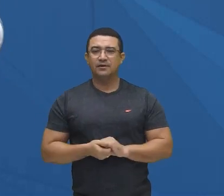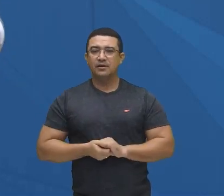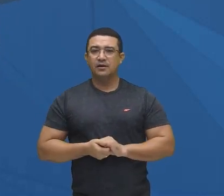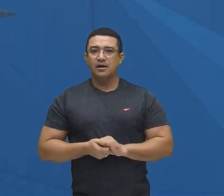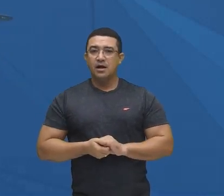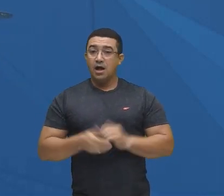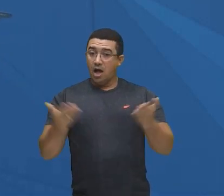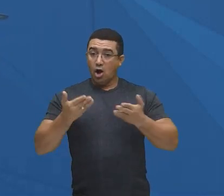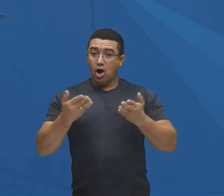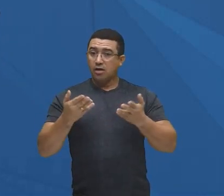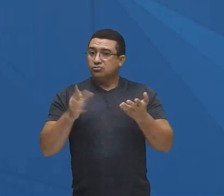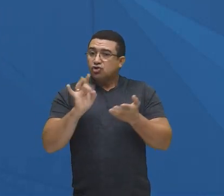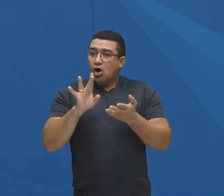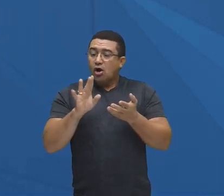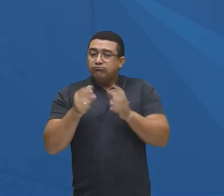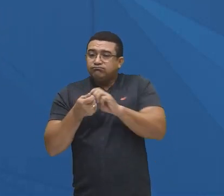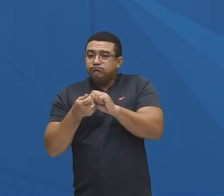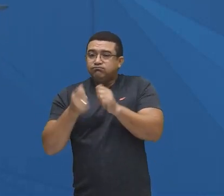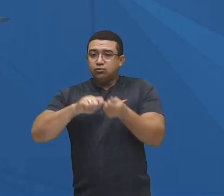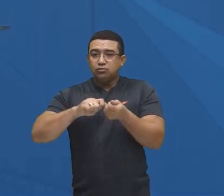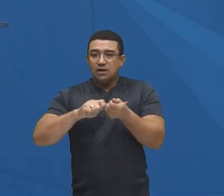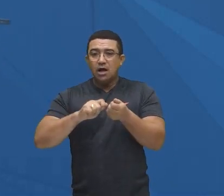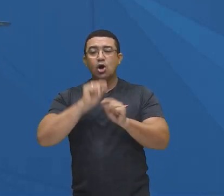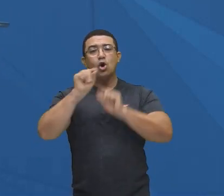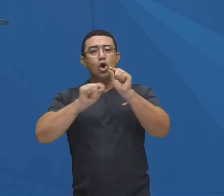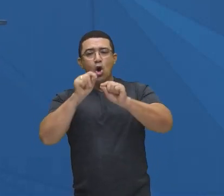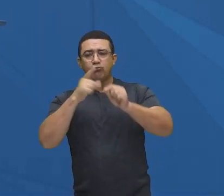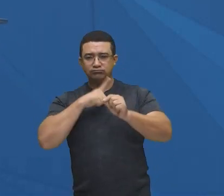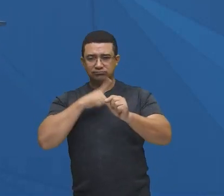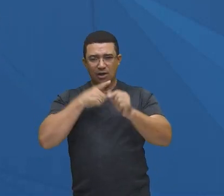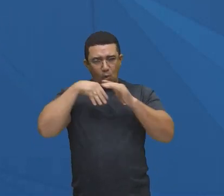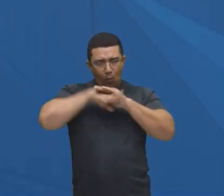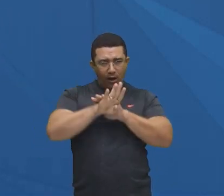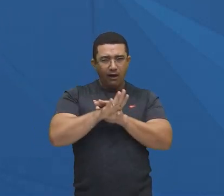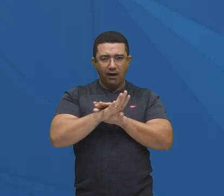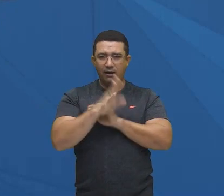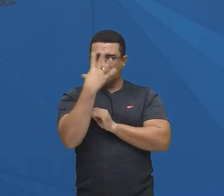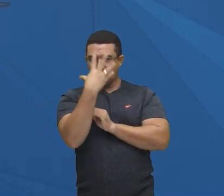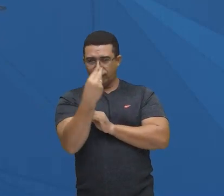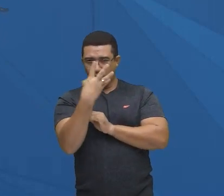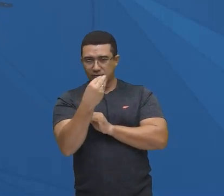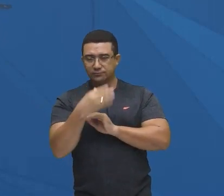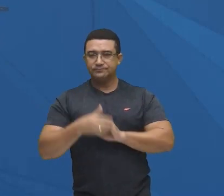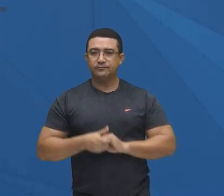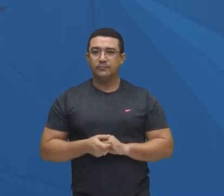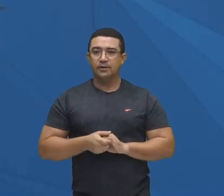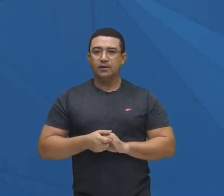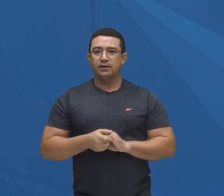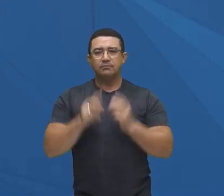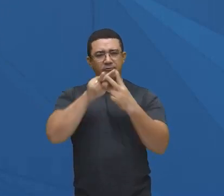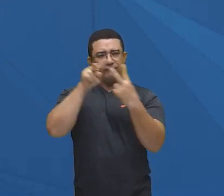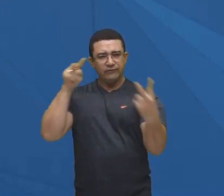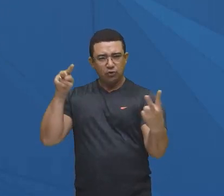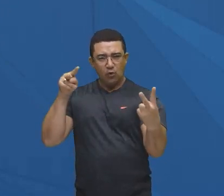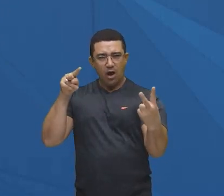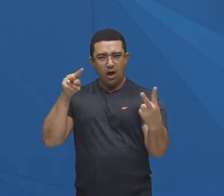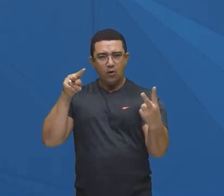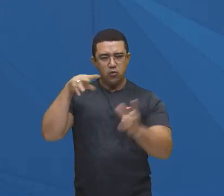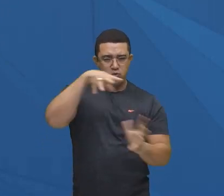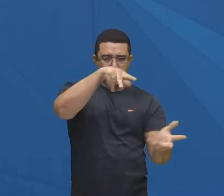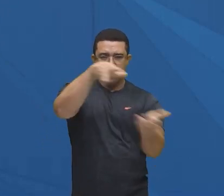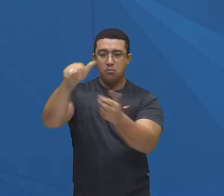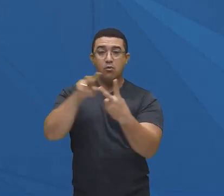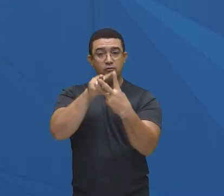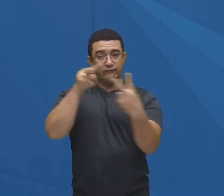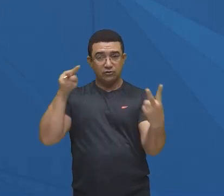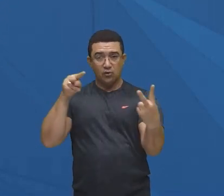versão diferenciada na maneira da gente ter as fotos, tá bom? E essa questão virtual, gente, ela traz justamente isso,